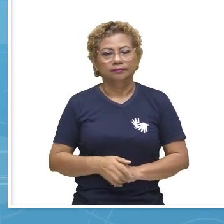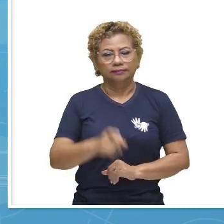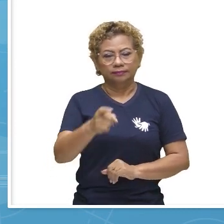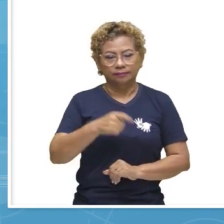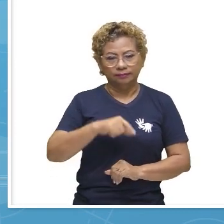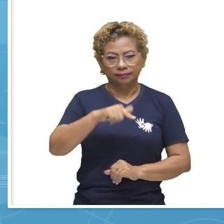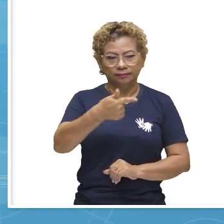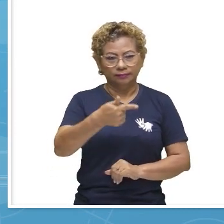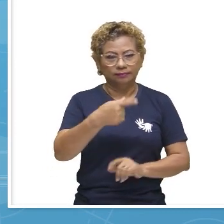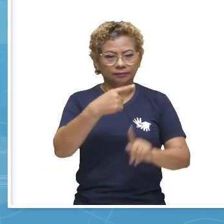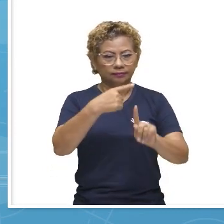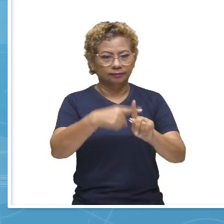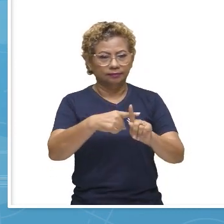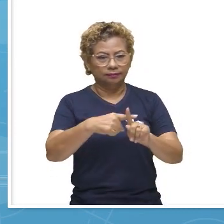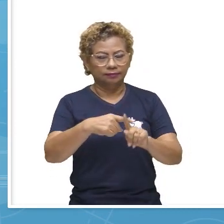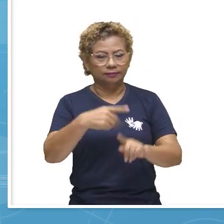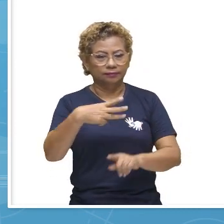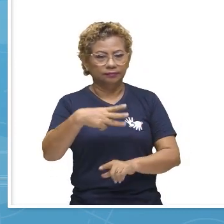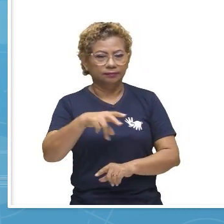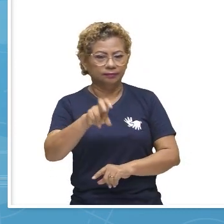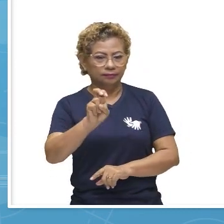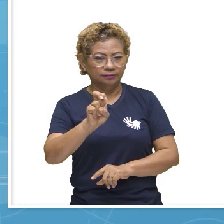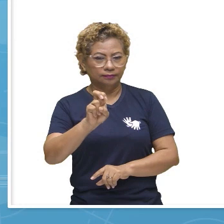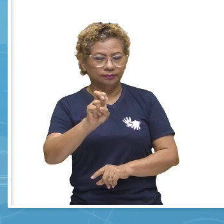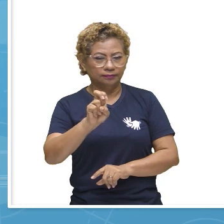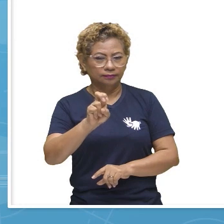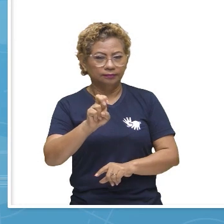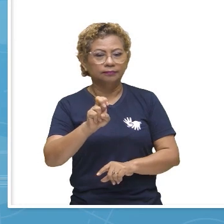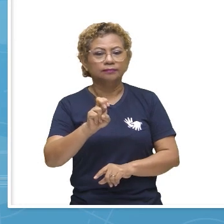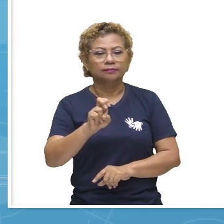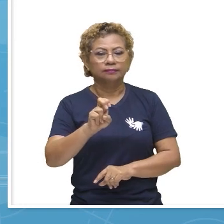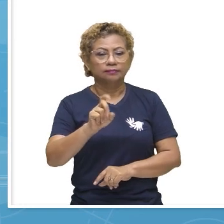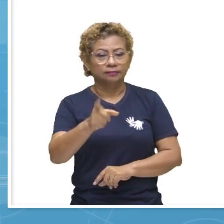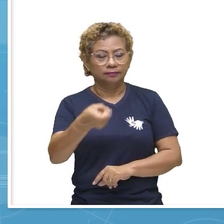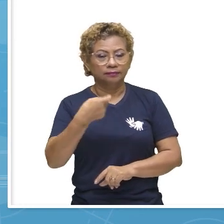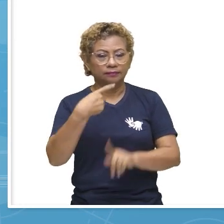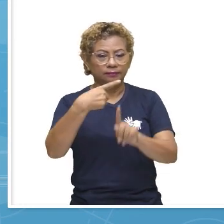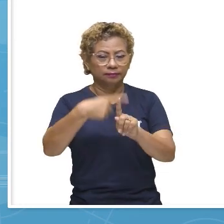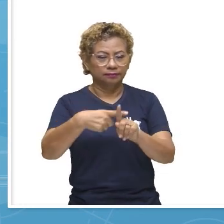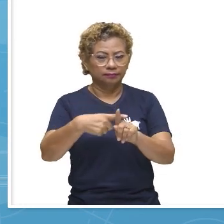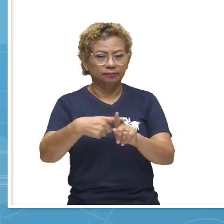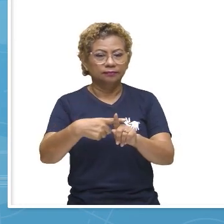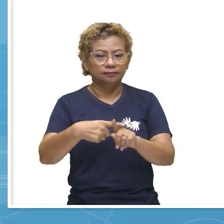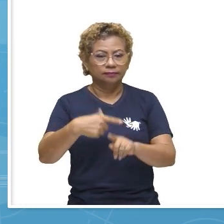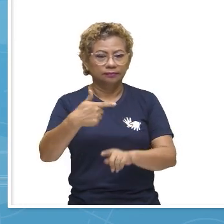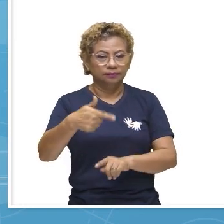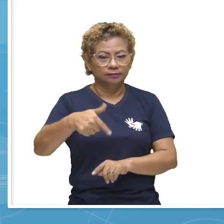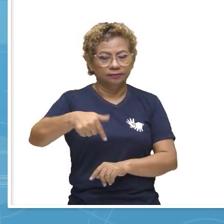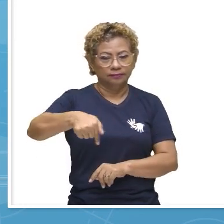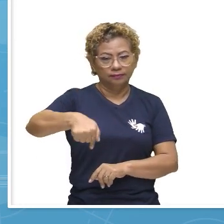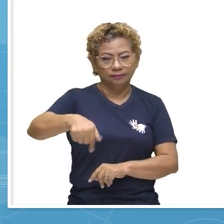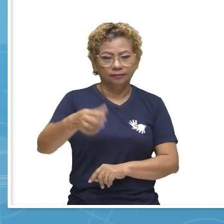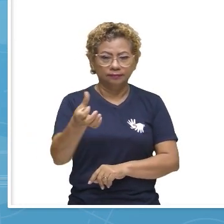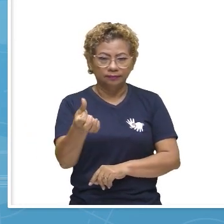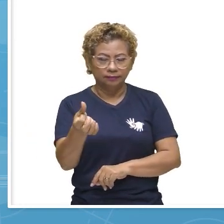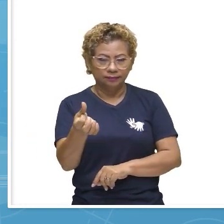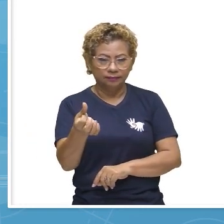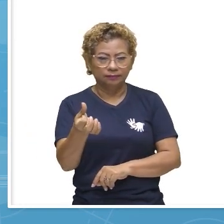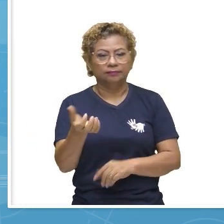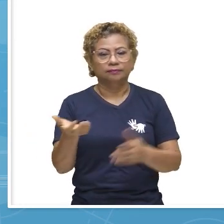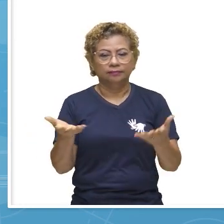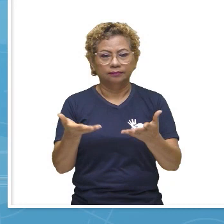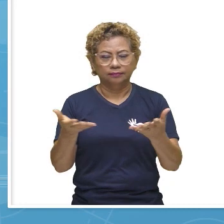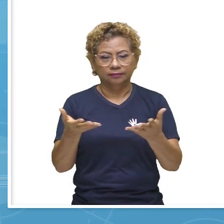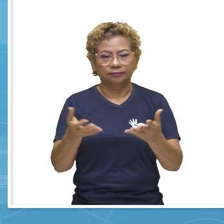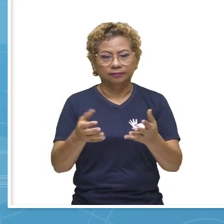quadrado mais 35x mais 276. Aí eu vou passar